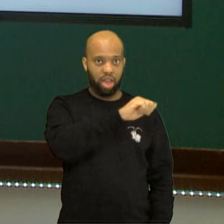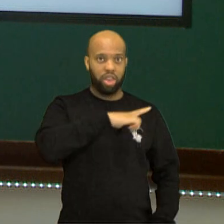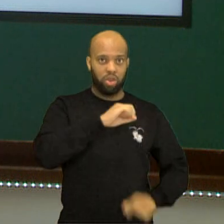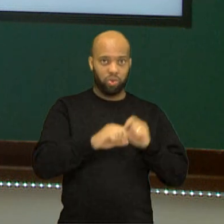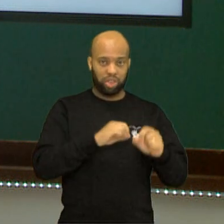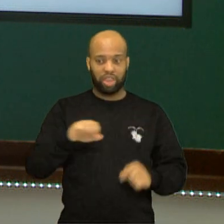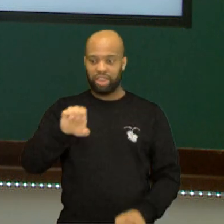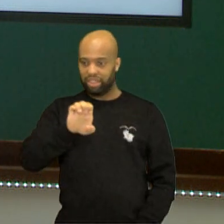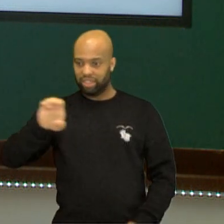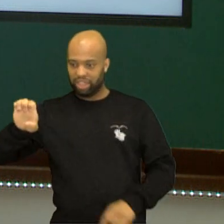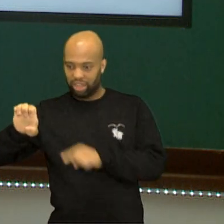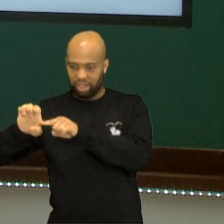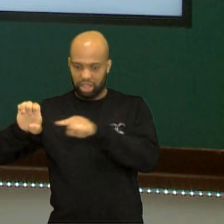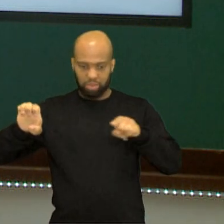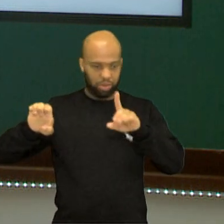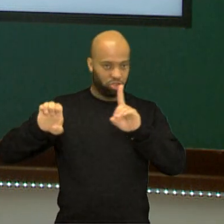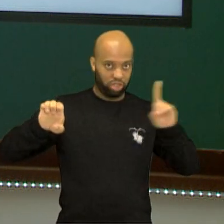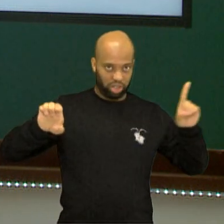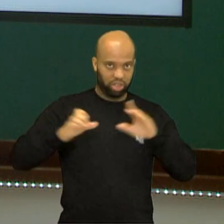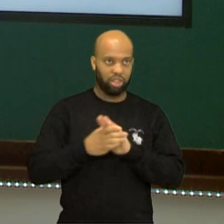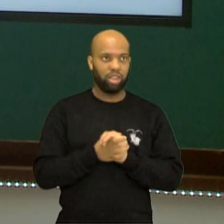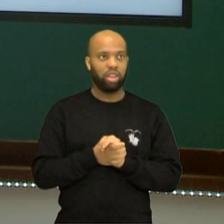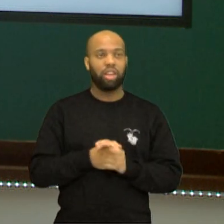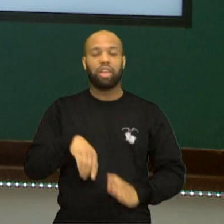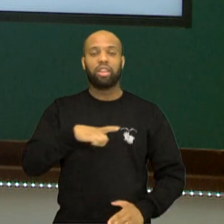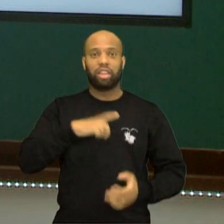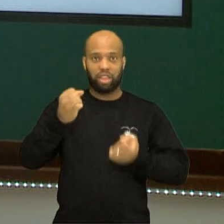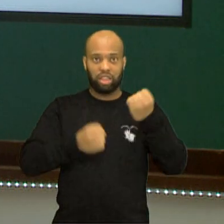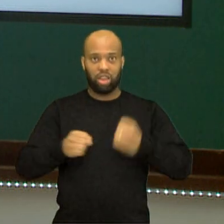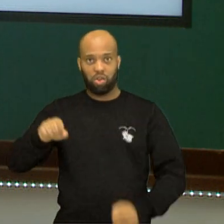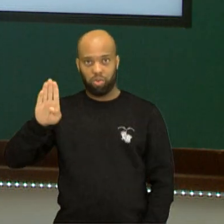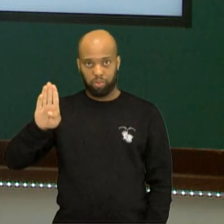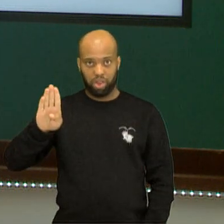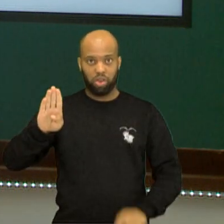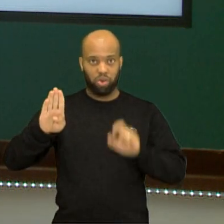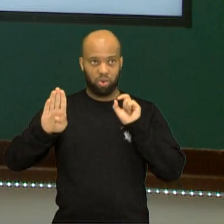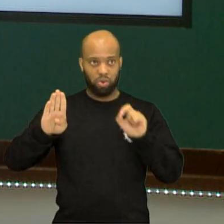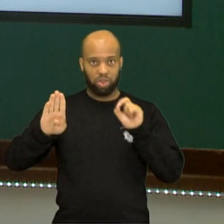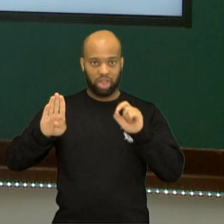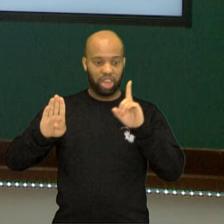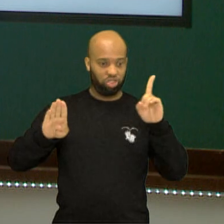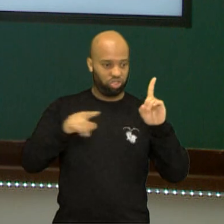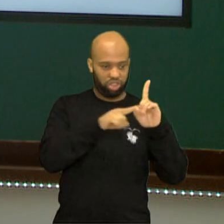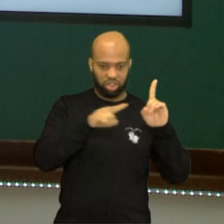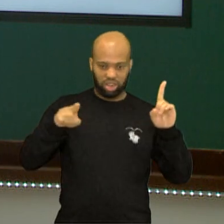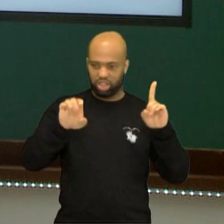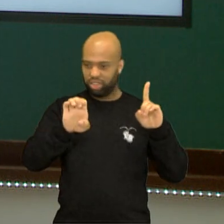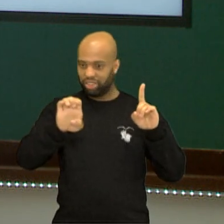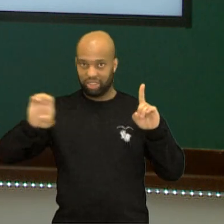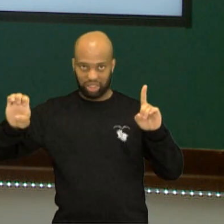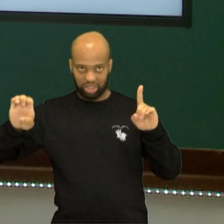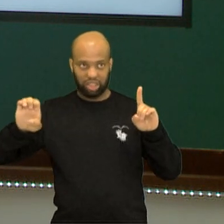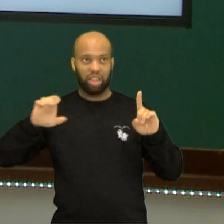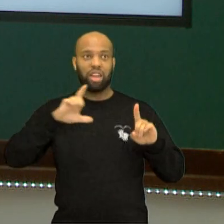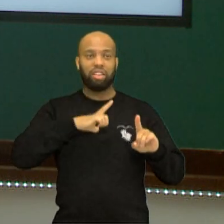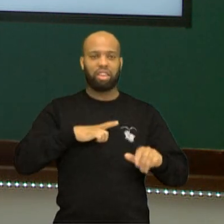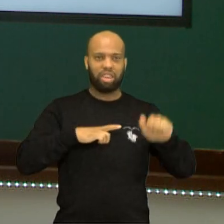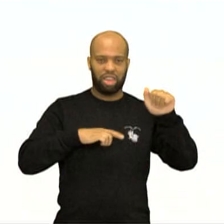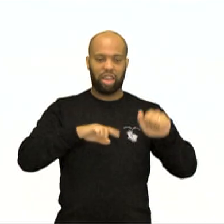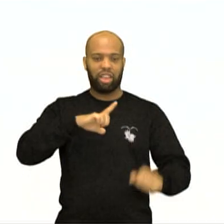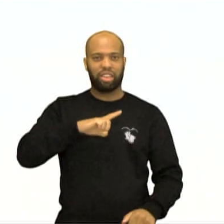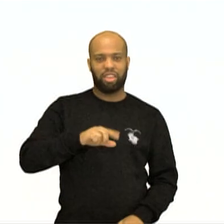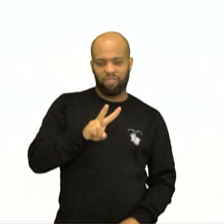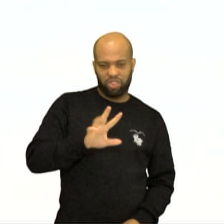esquerda para a direita. O veículo B, ele está indo da direita para a esquerda. O A tem uma velocidade de 10 km por hora.